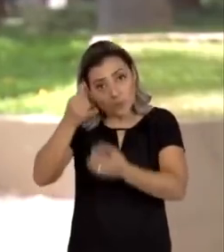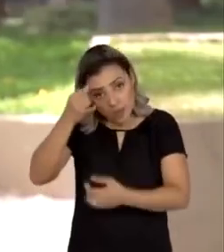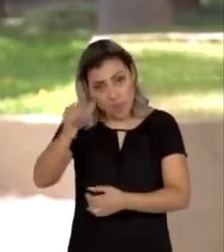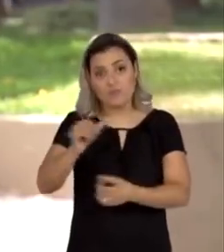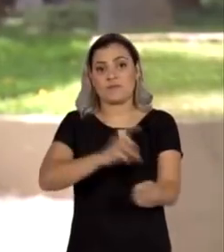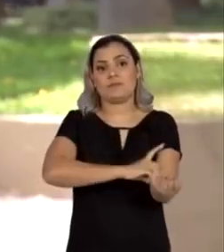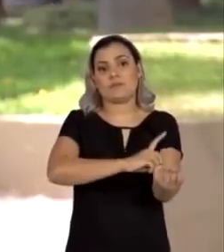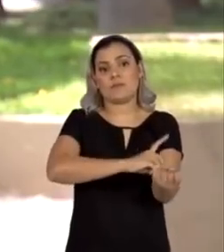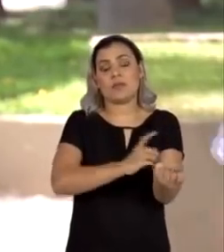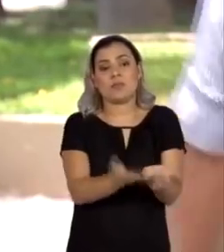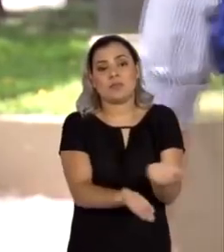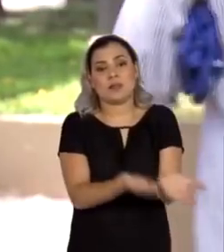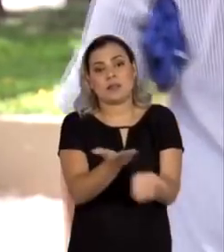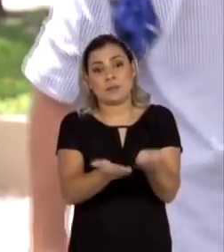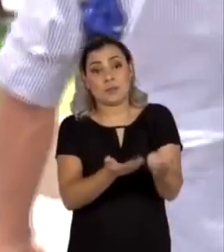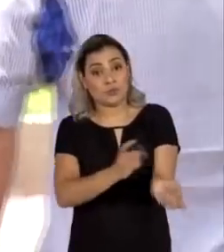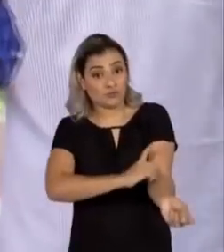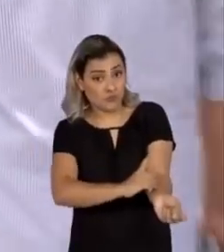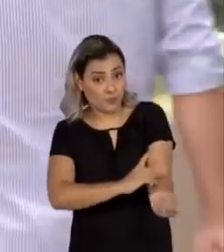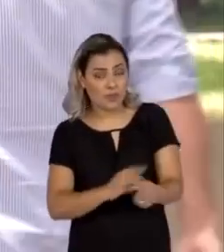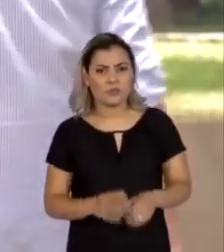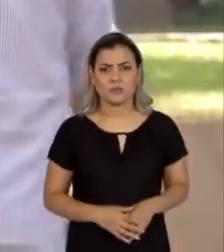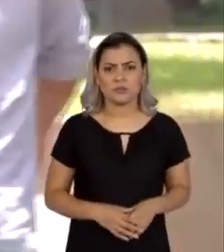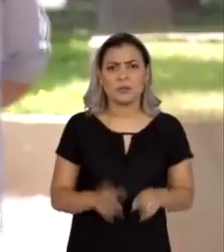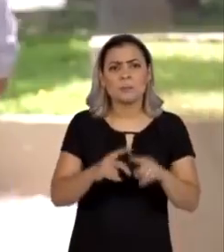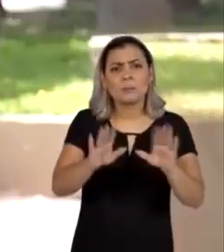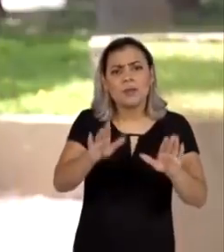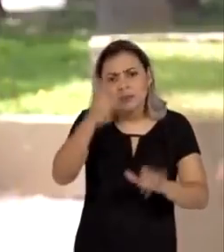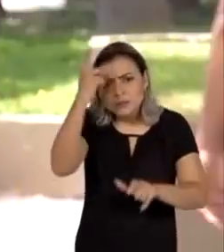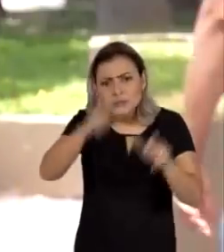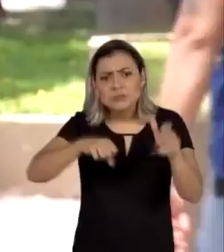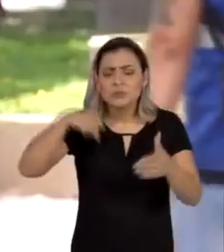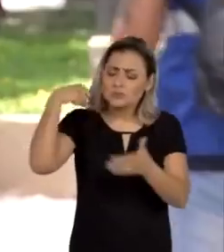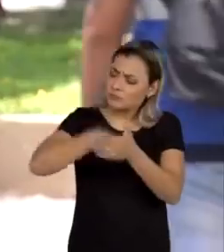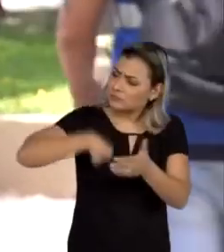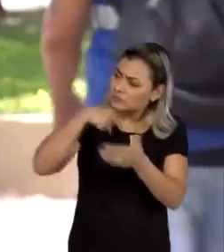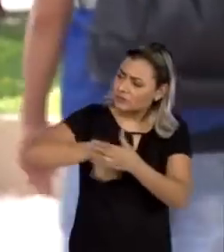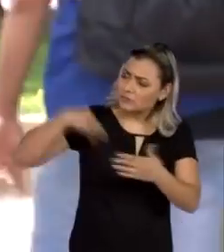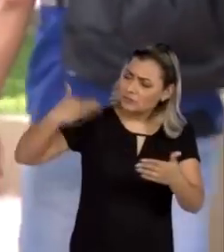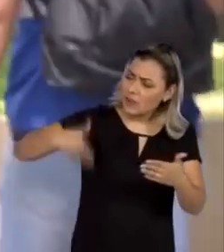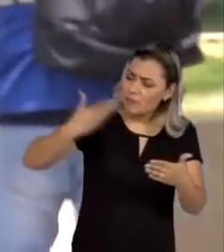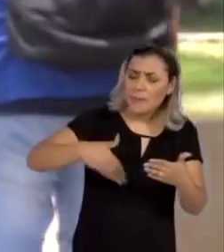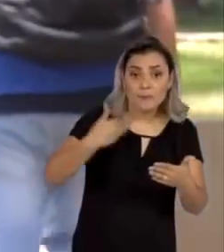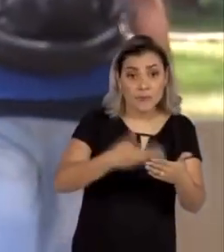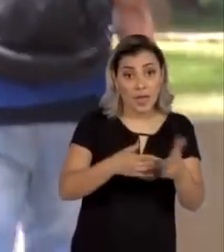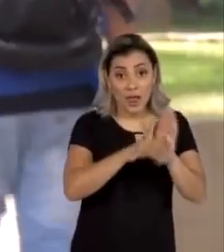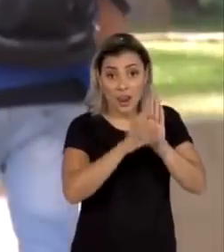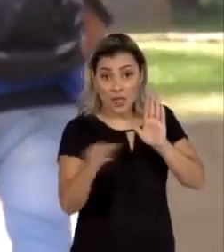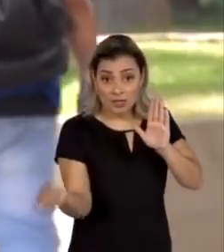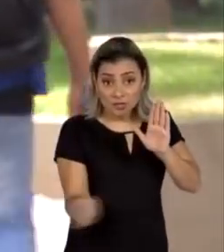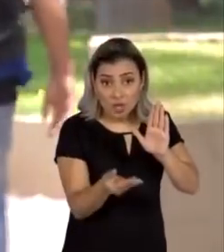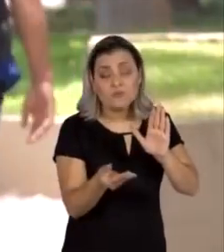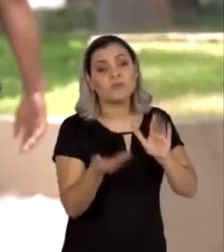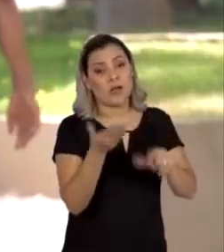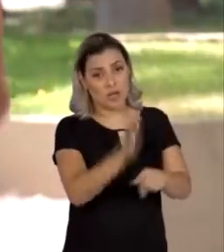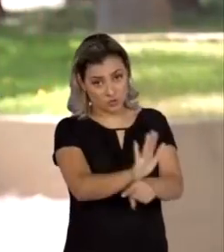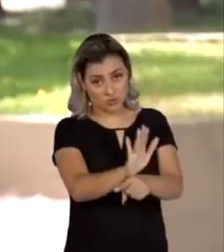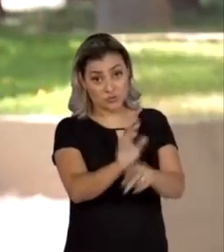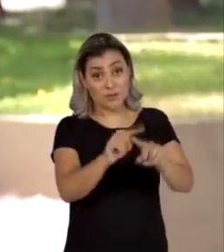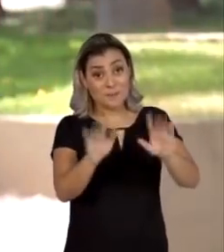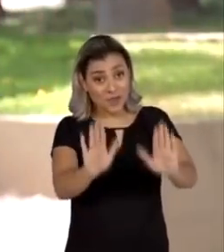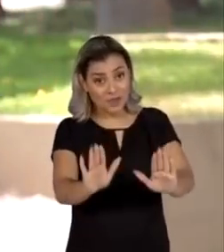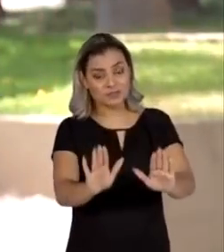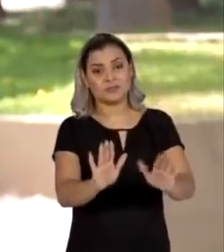e tratamento do diabetes. Mas para quem acompanha essa luta há muito tempo, a nova lei vai ajudar. Mas ela já